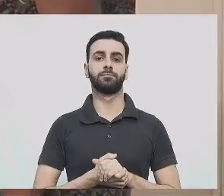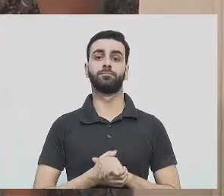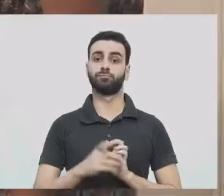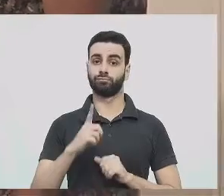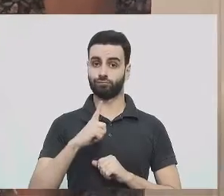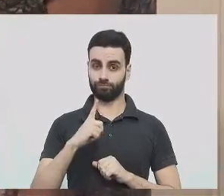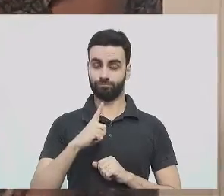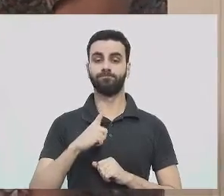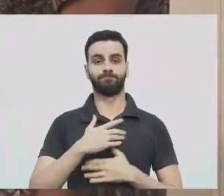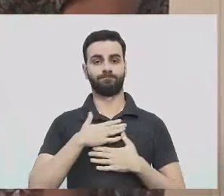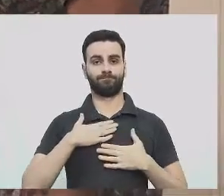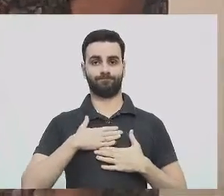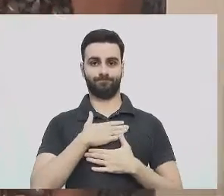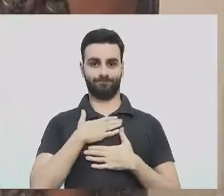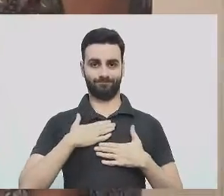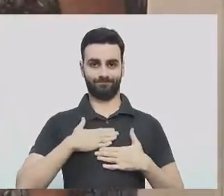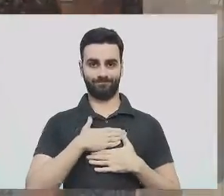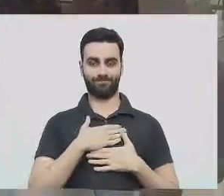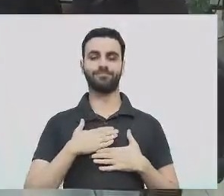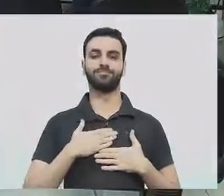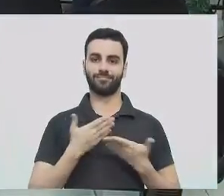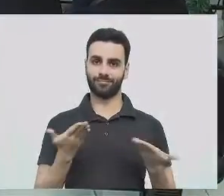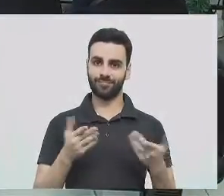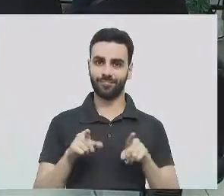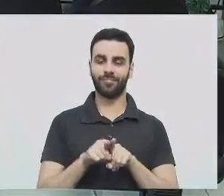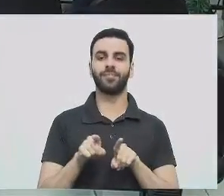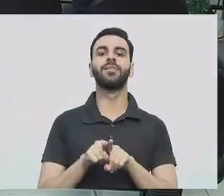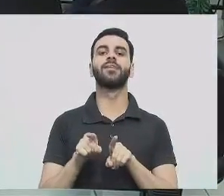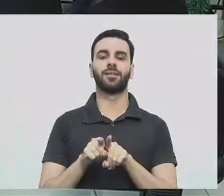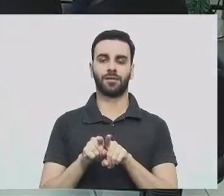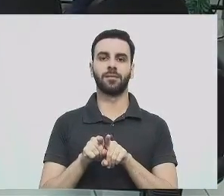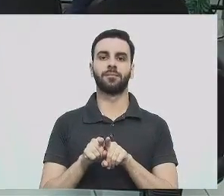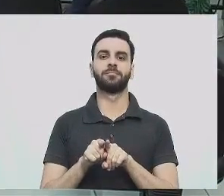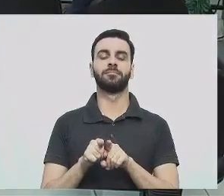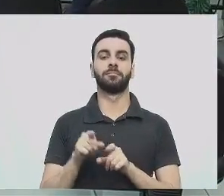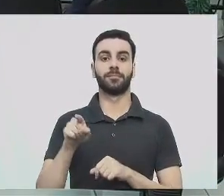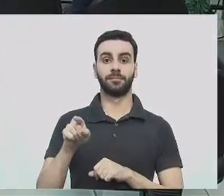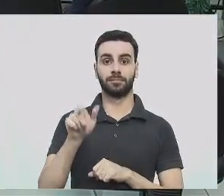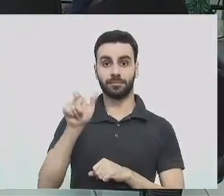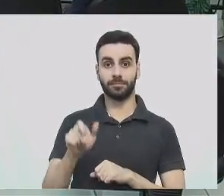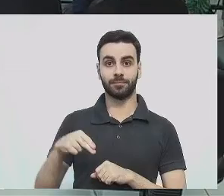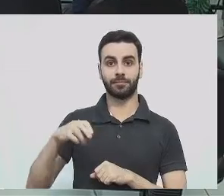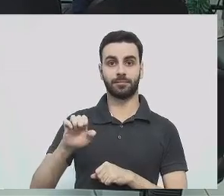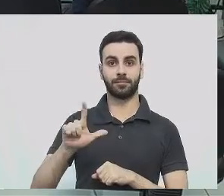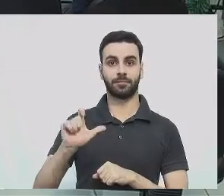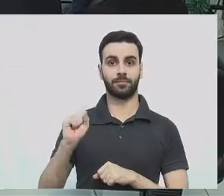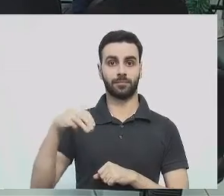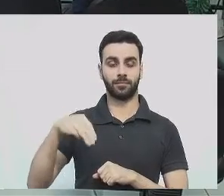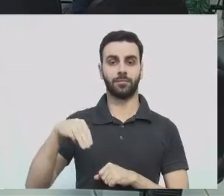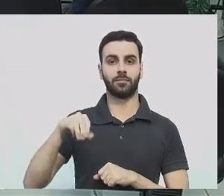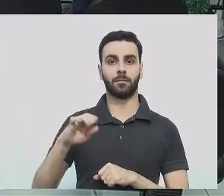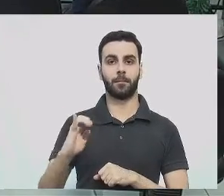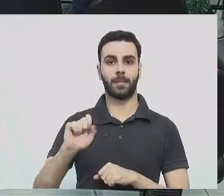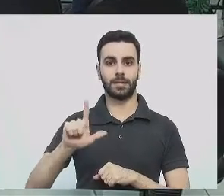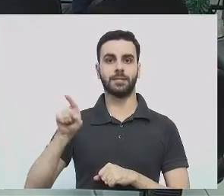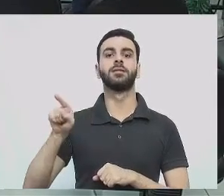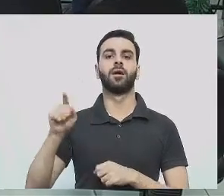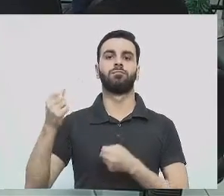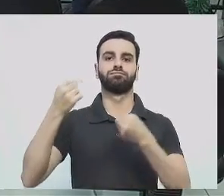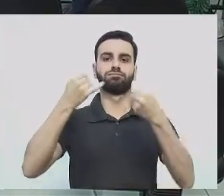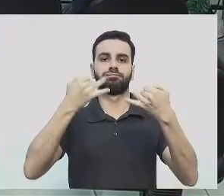Temos a grata satisfação de convidar Nelson Fernandes Maciel para a sua